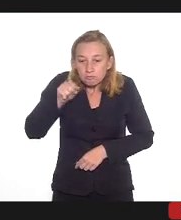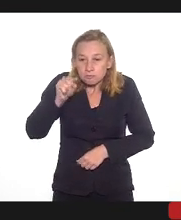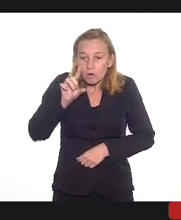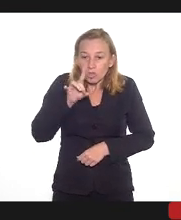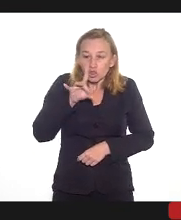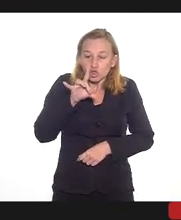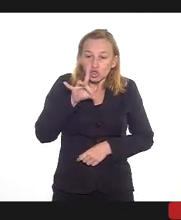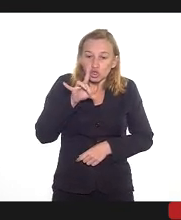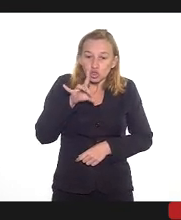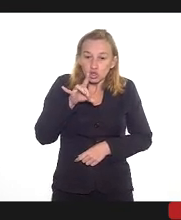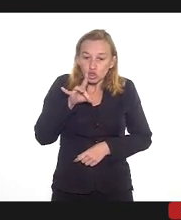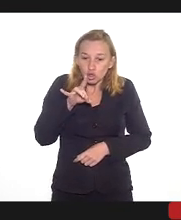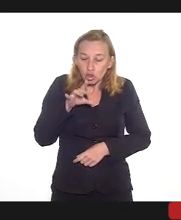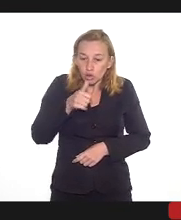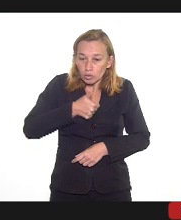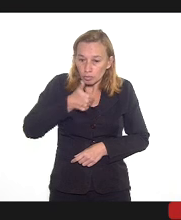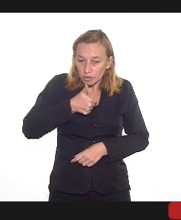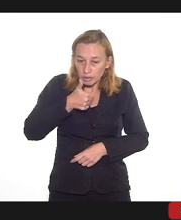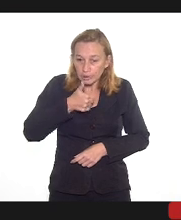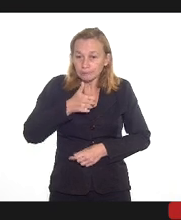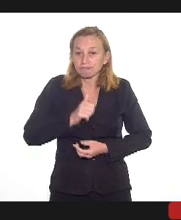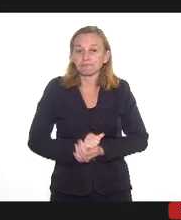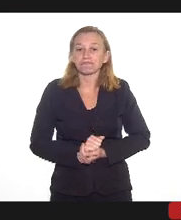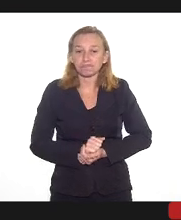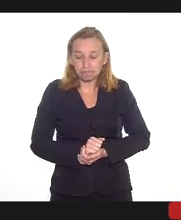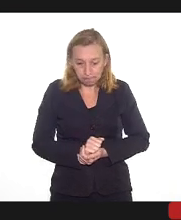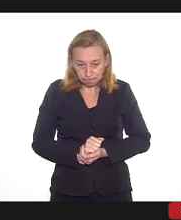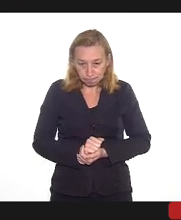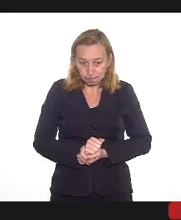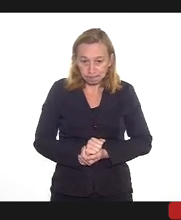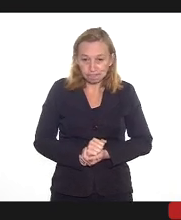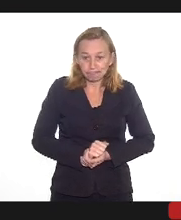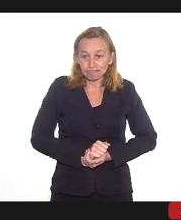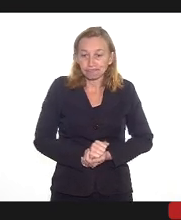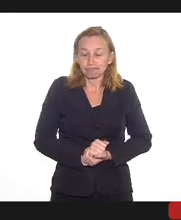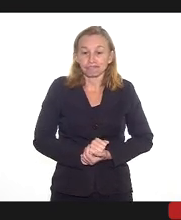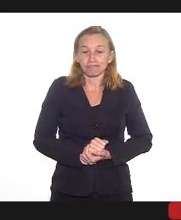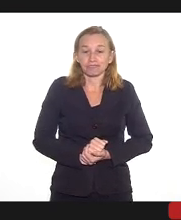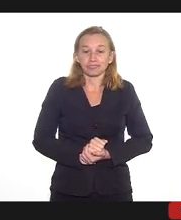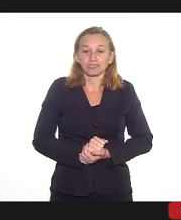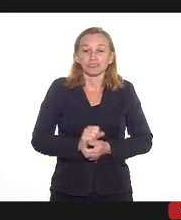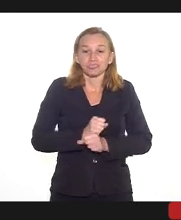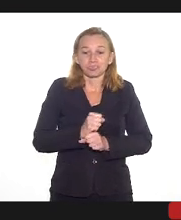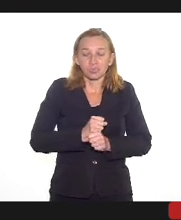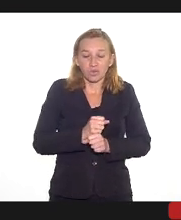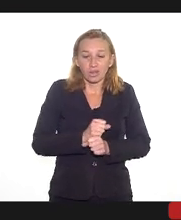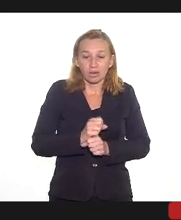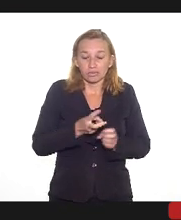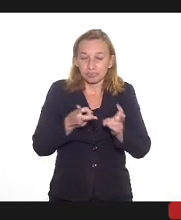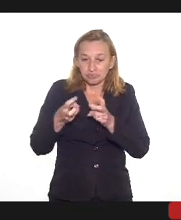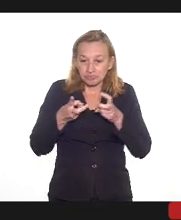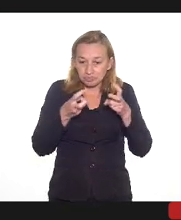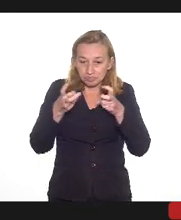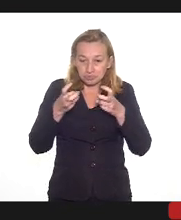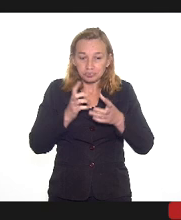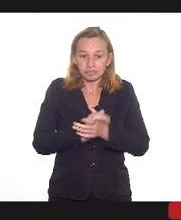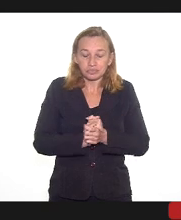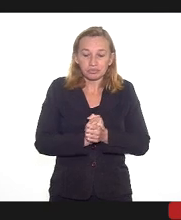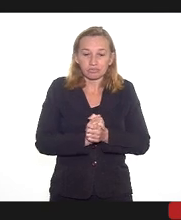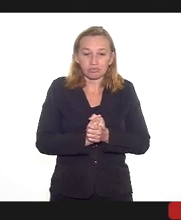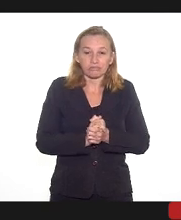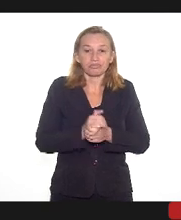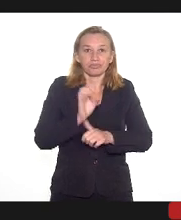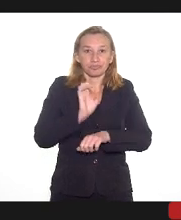o recorte do primeiro quadrimestre. Só para a gente ter uma ideia. Primeiro quadrimestre de todos os anos. E se a gente for perceber, o